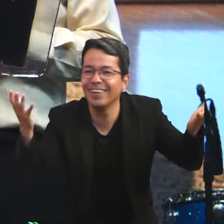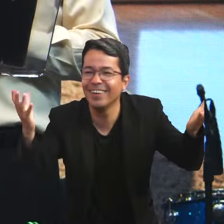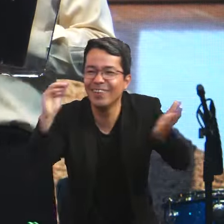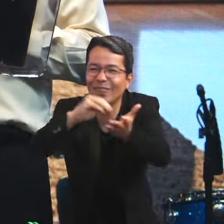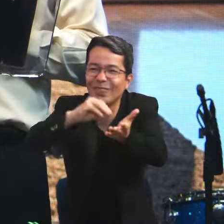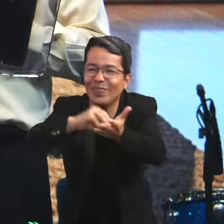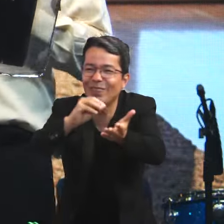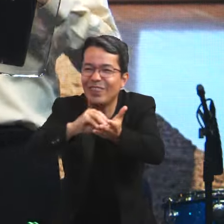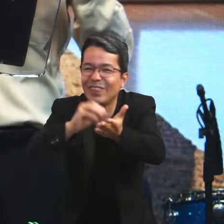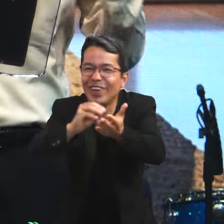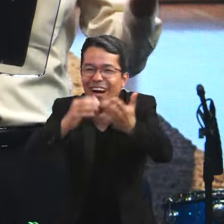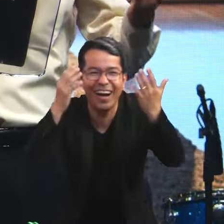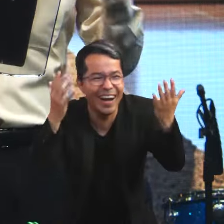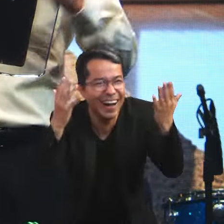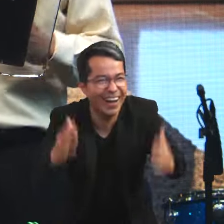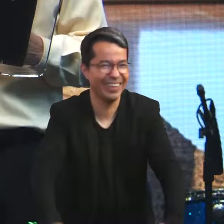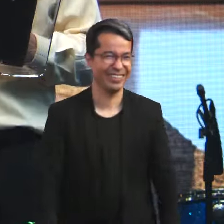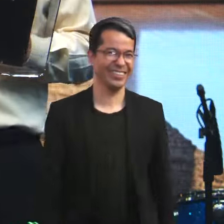devu